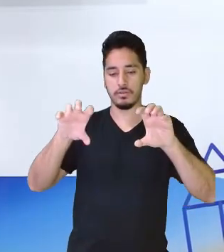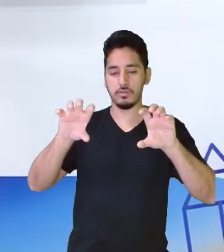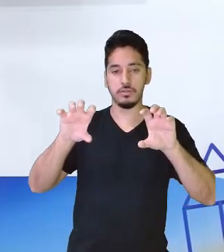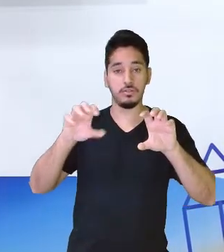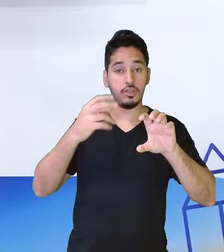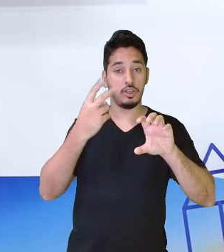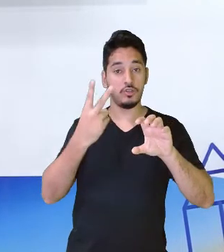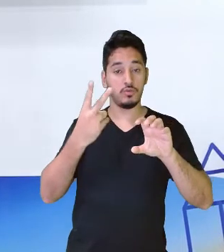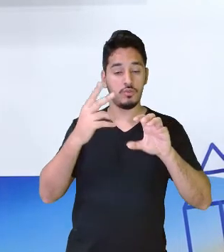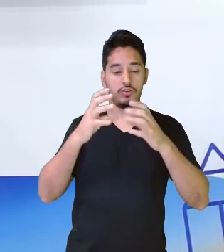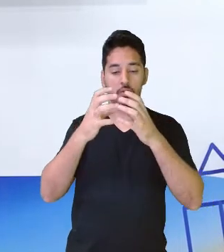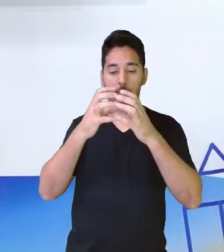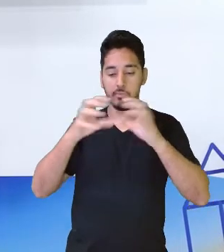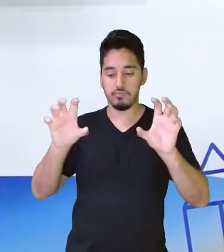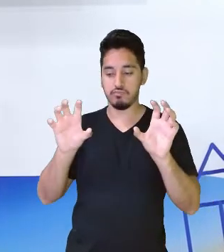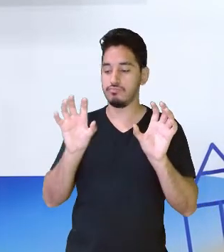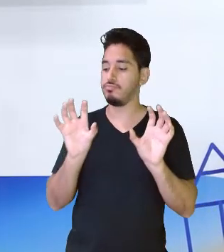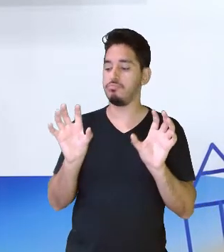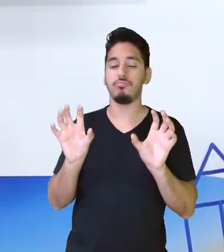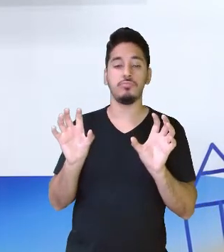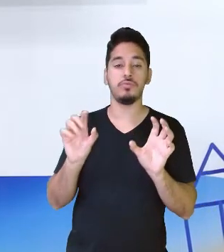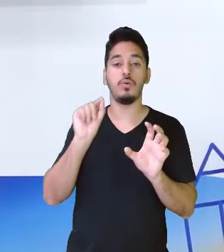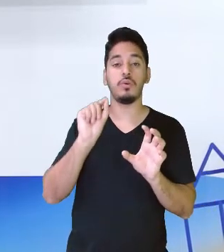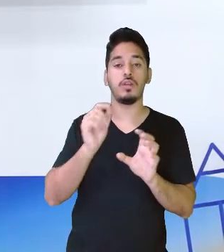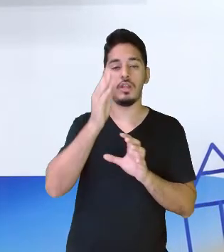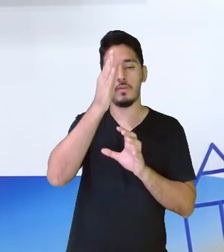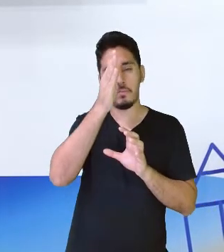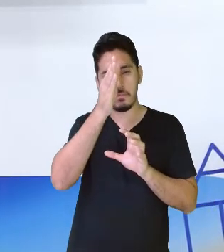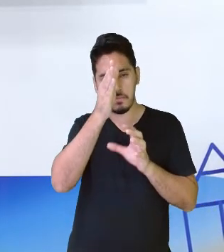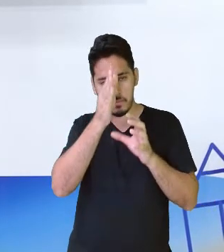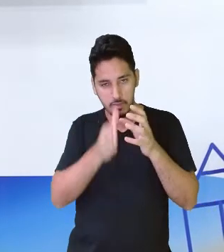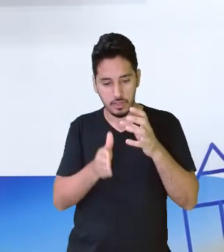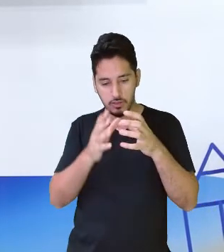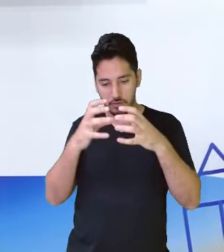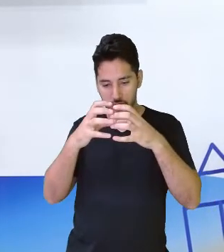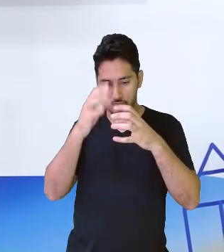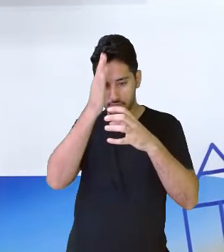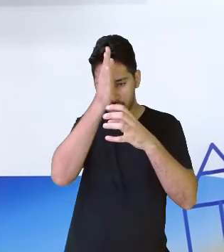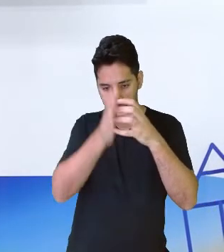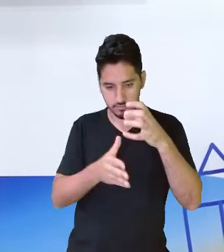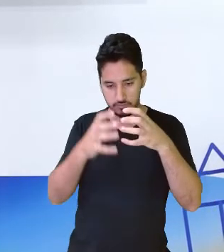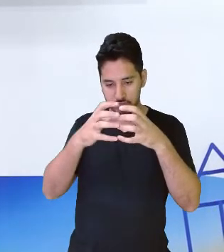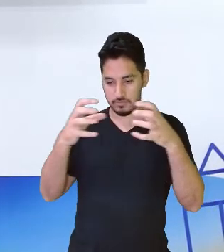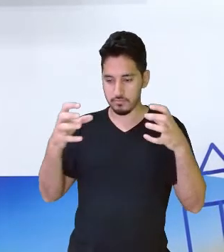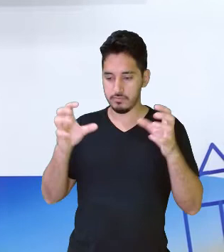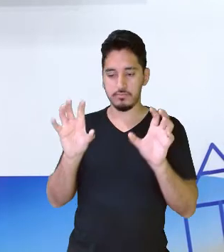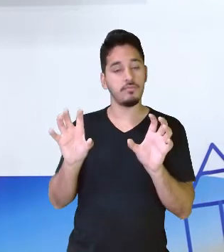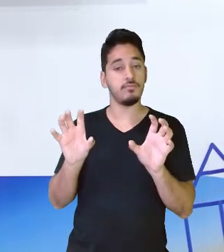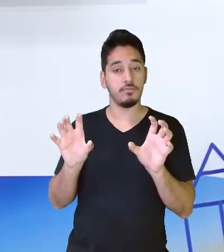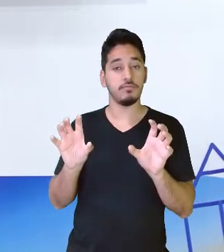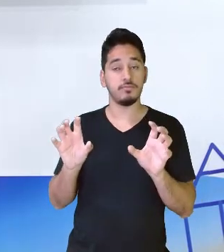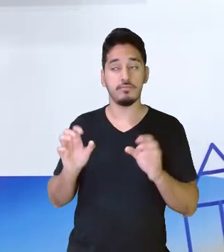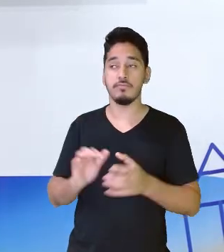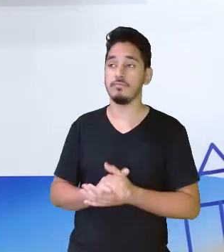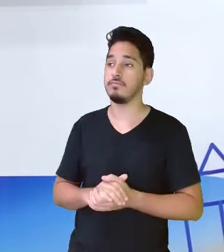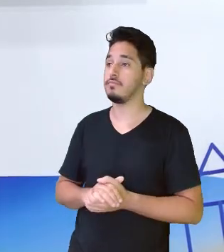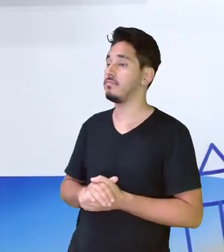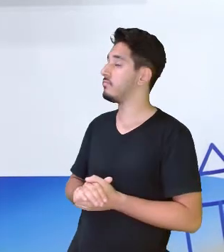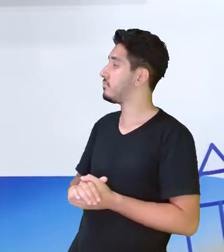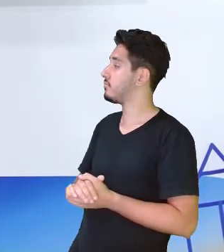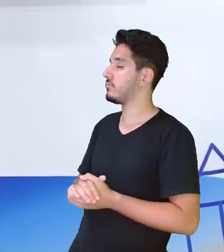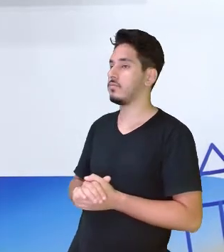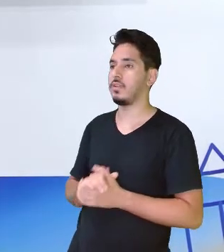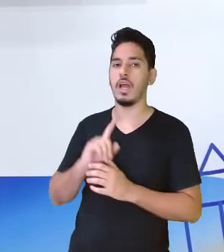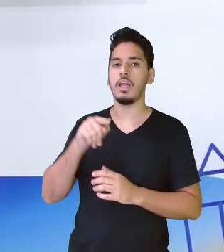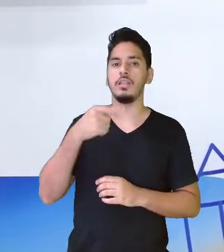seja, dividir a minha maçã ao meio, dividir na metade. Aqui